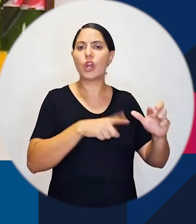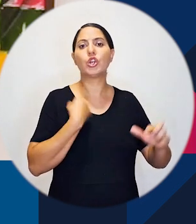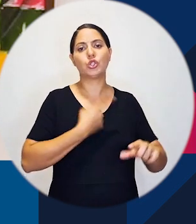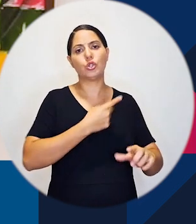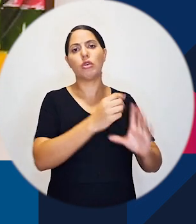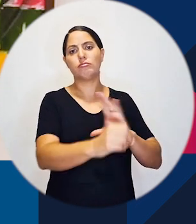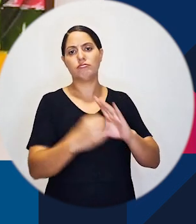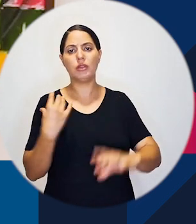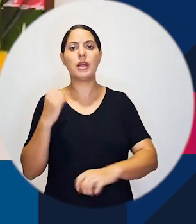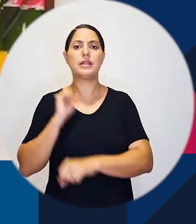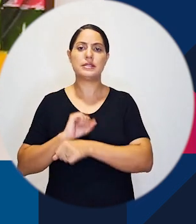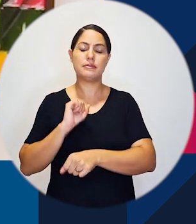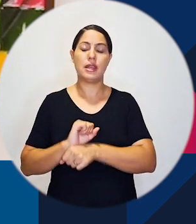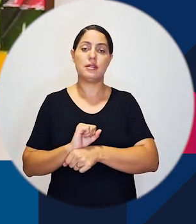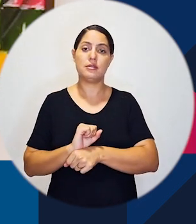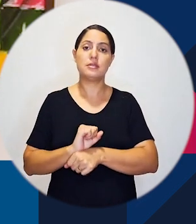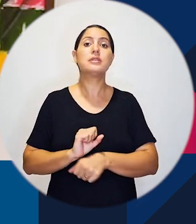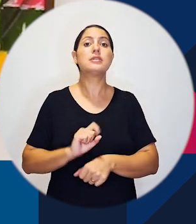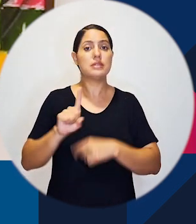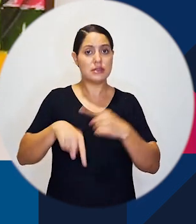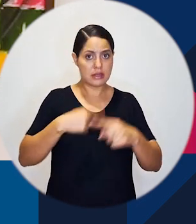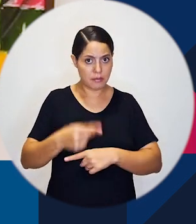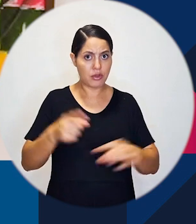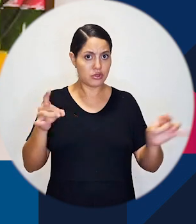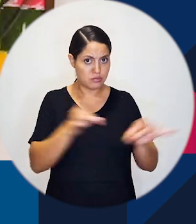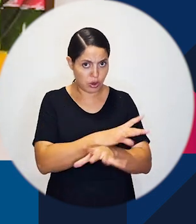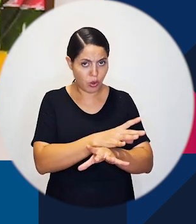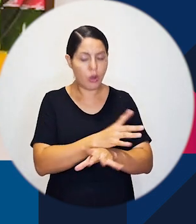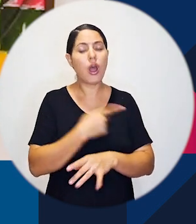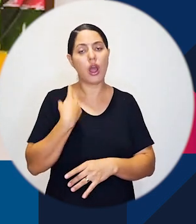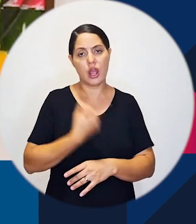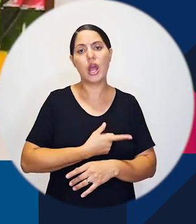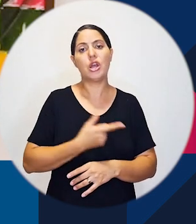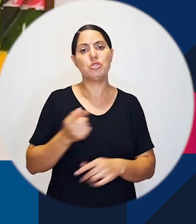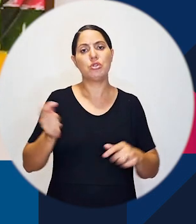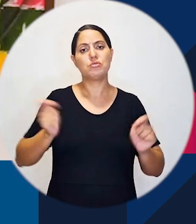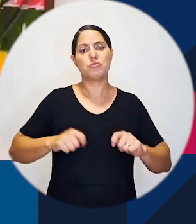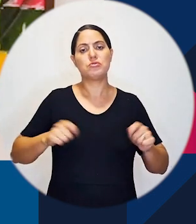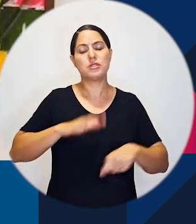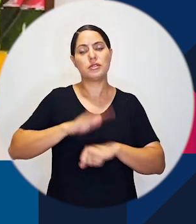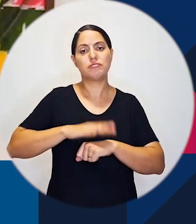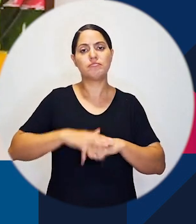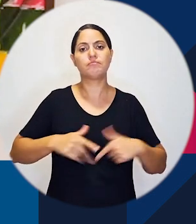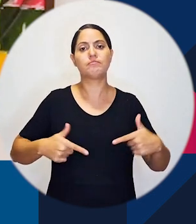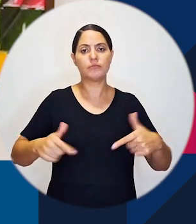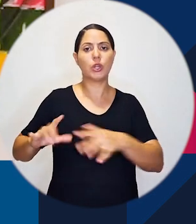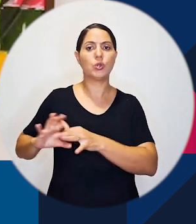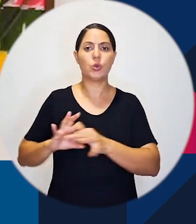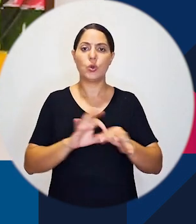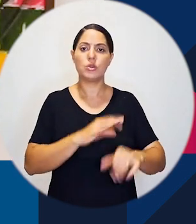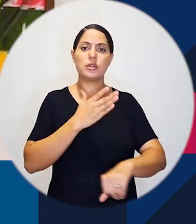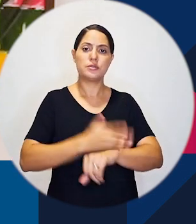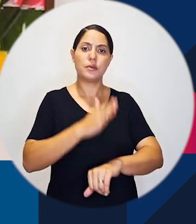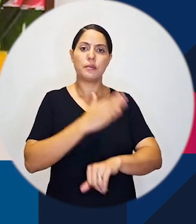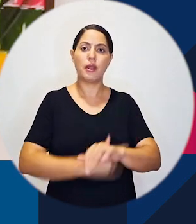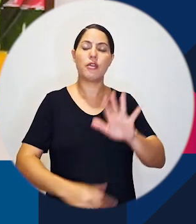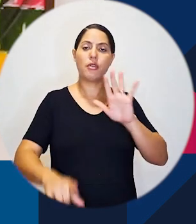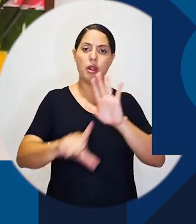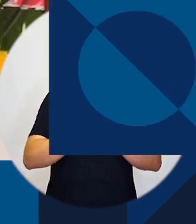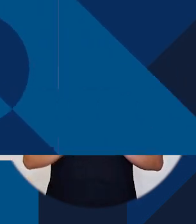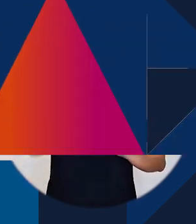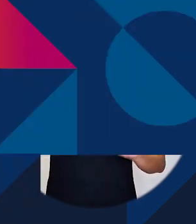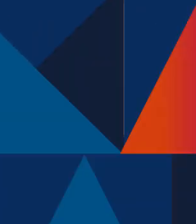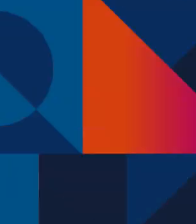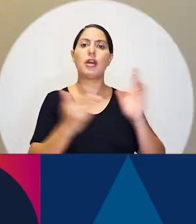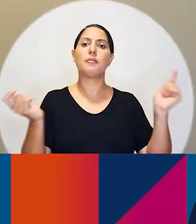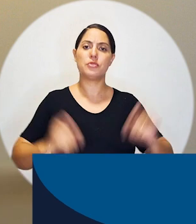Procuradoria-Geral da República. Só aí poderemos avaliar e decidir as ações práticas que a OAB poderá tomar dentro de sua